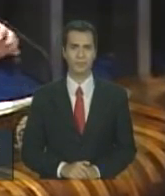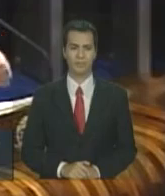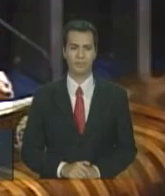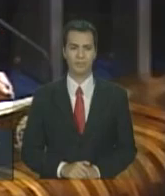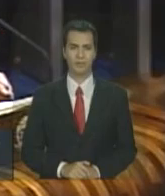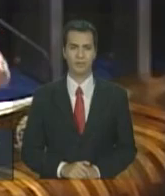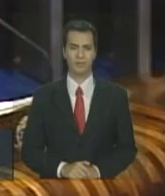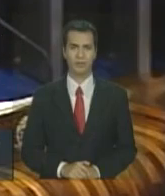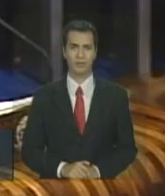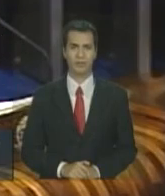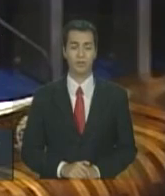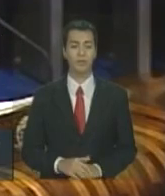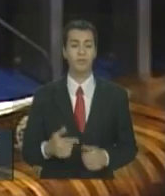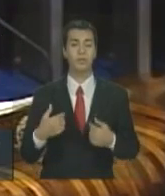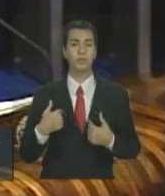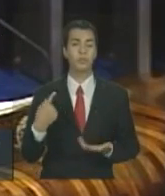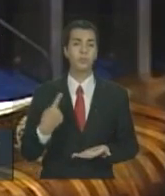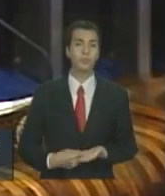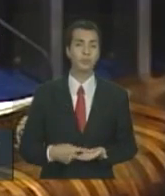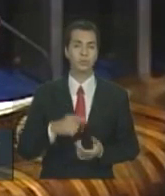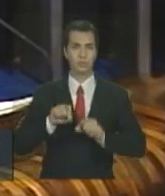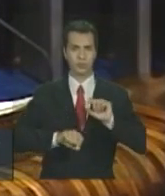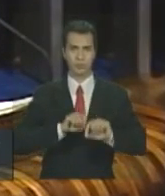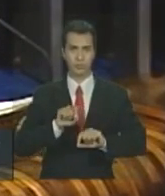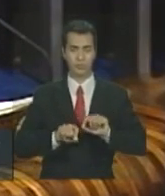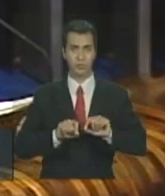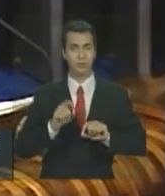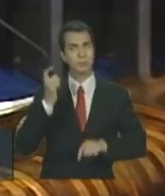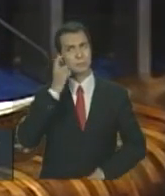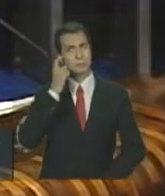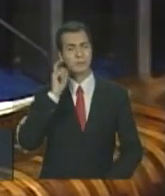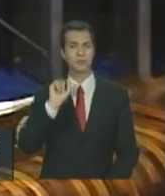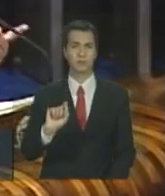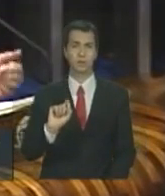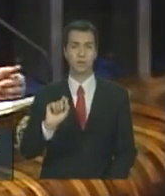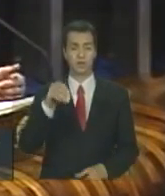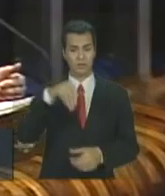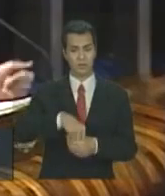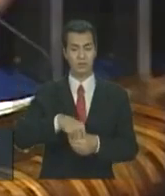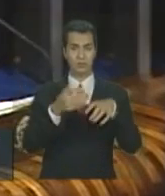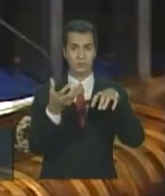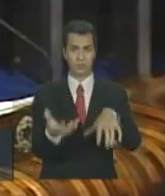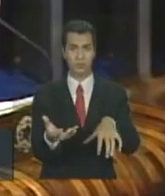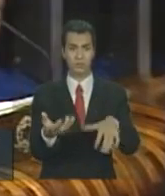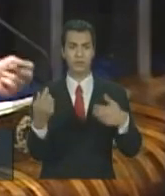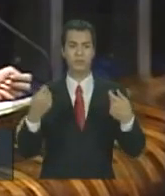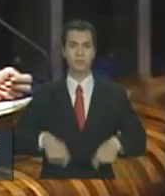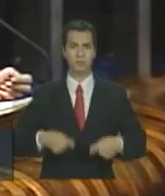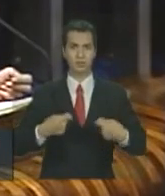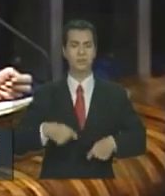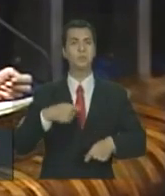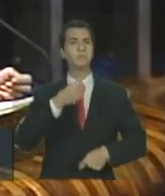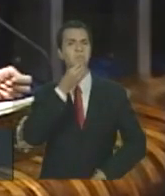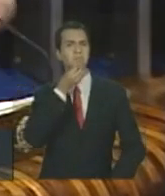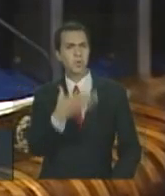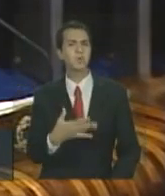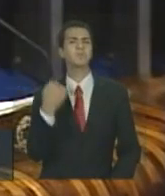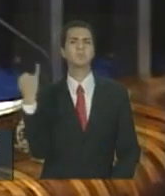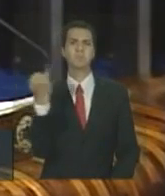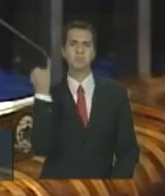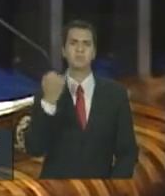eu considero que é muito importante que haja no parlamento brasileiro duas vice-presidentes.